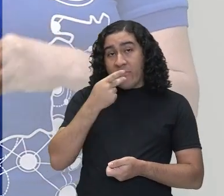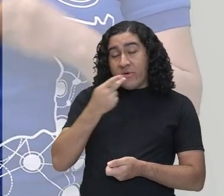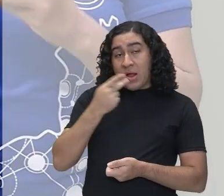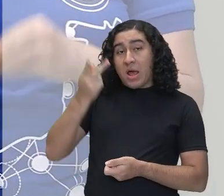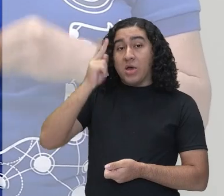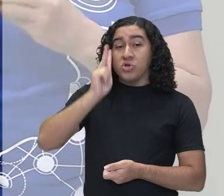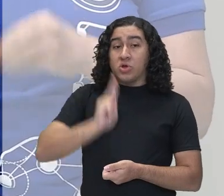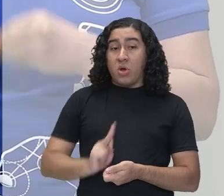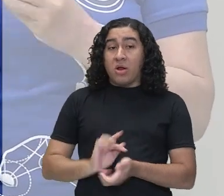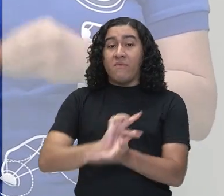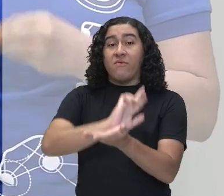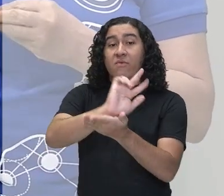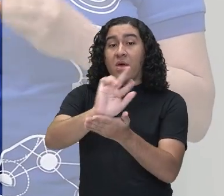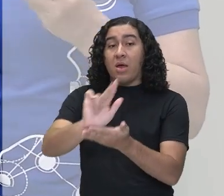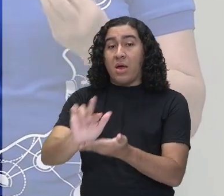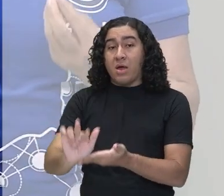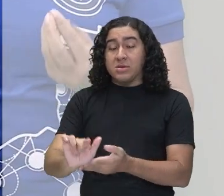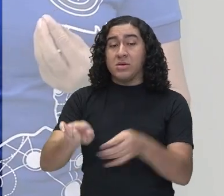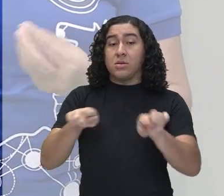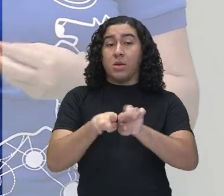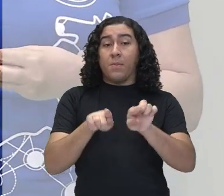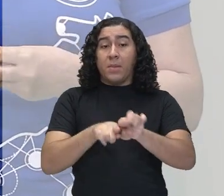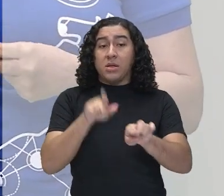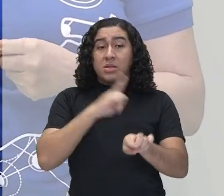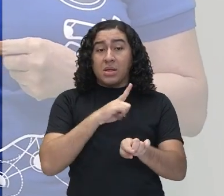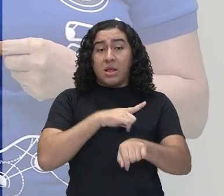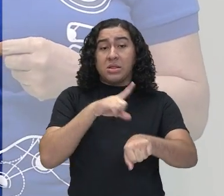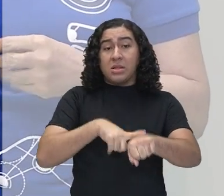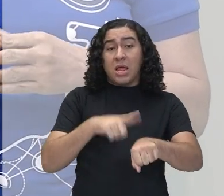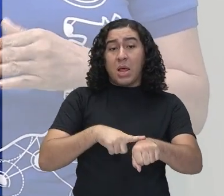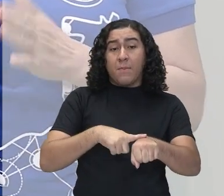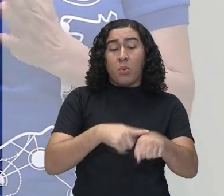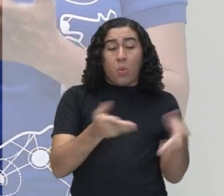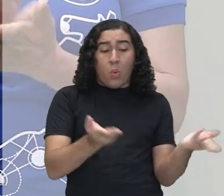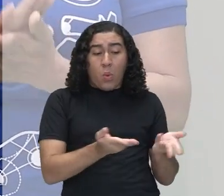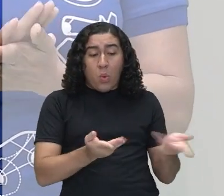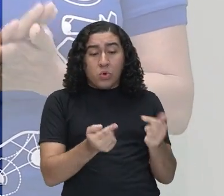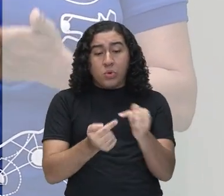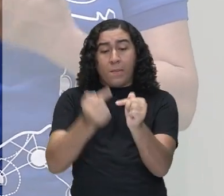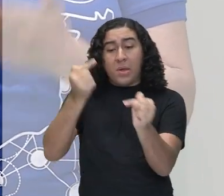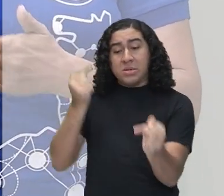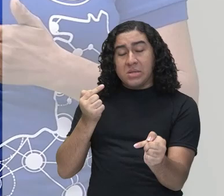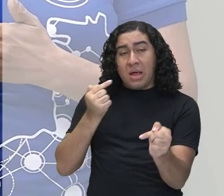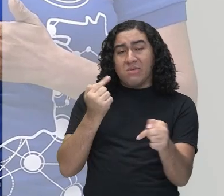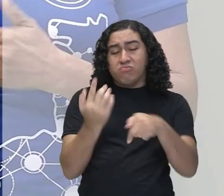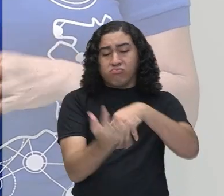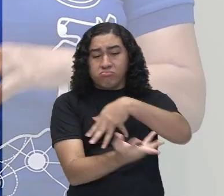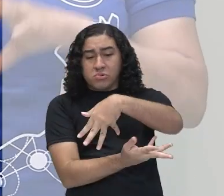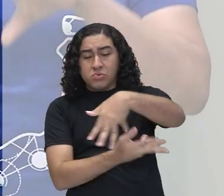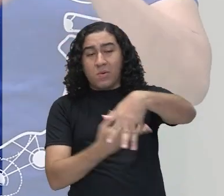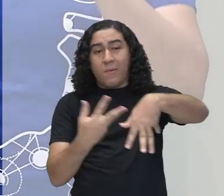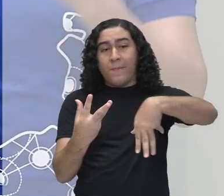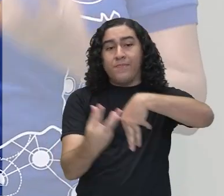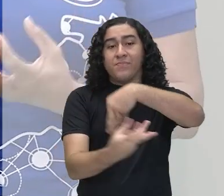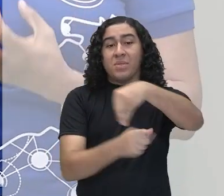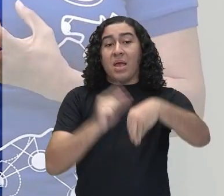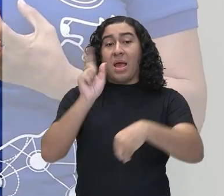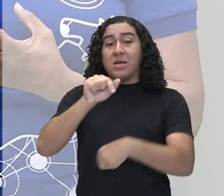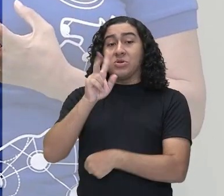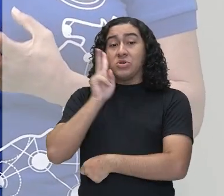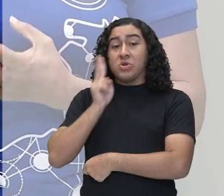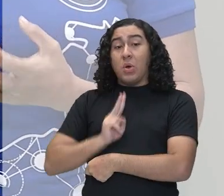também misturam aí o tempo presente com o passado. Então, as histórias contadas com ações que